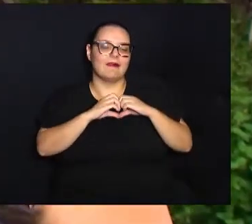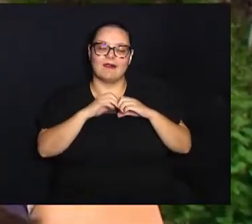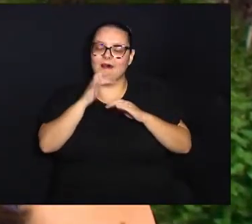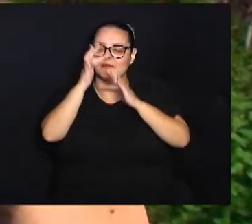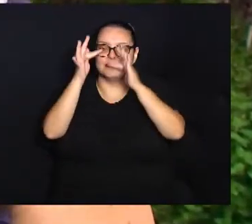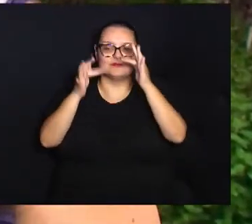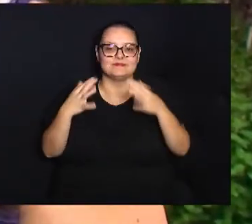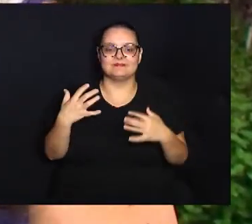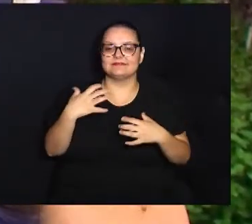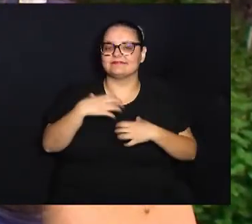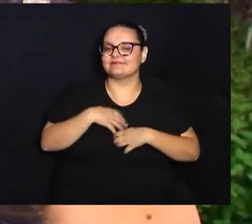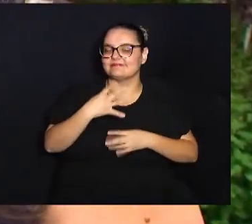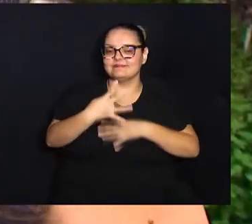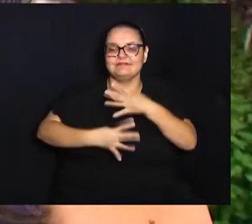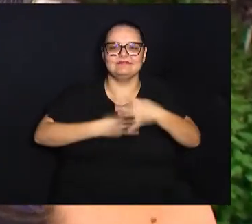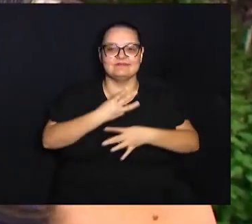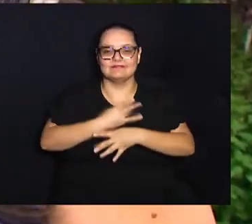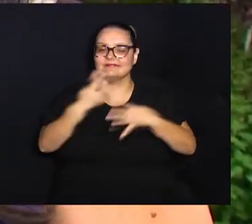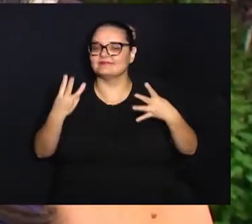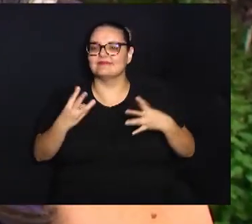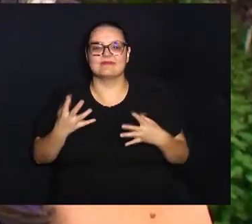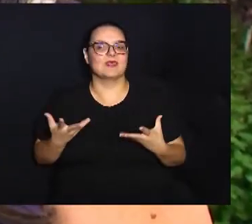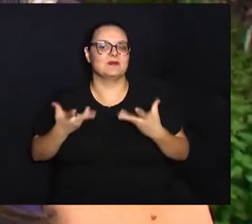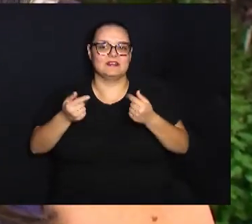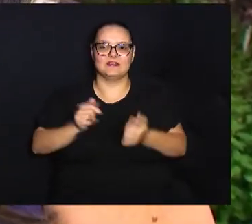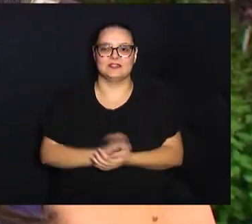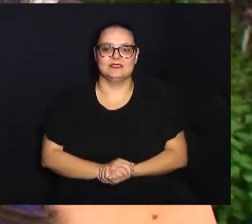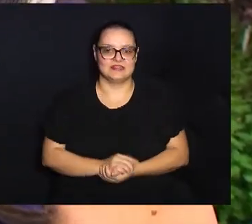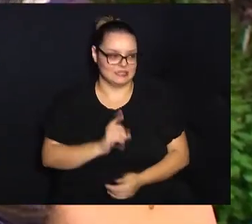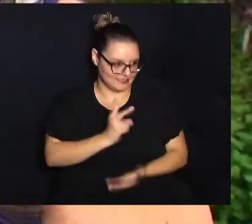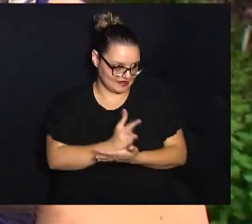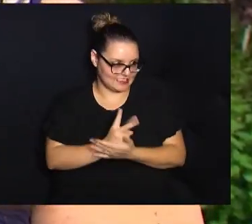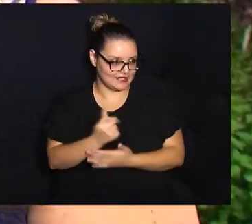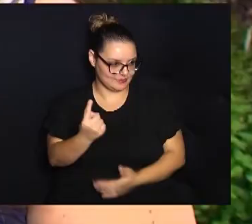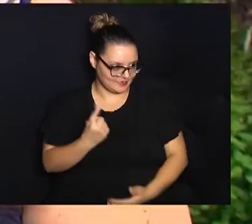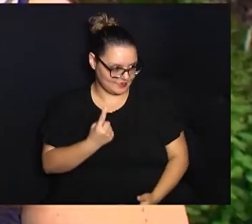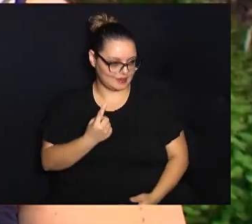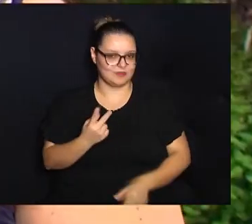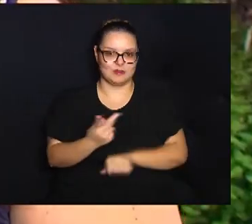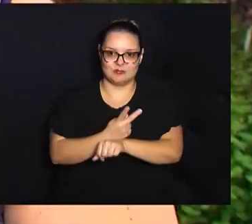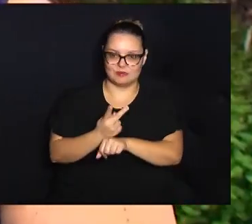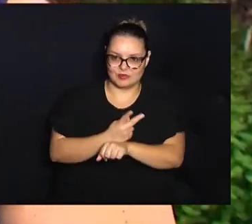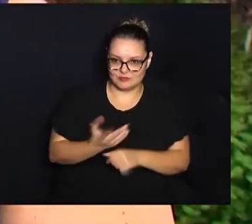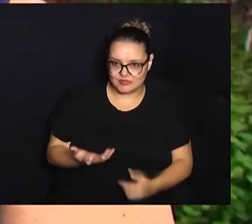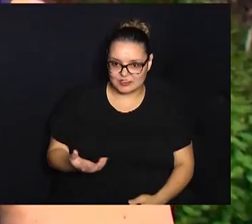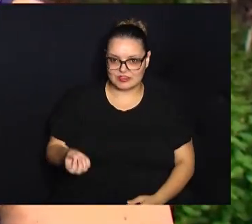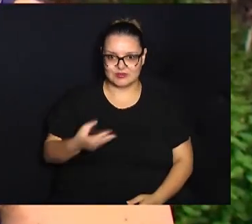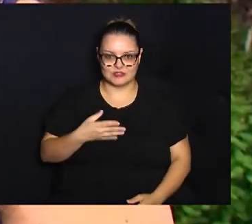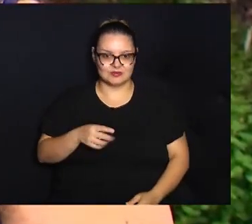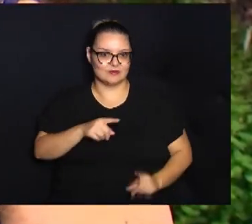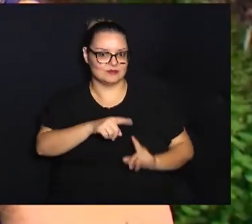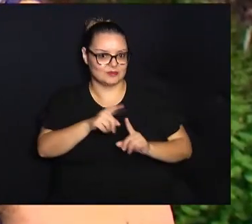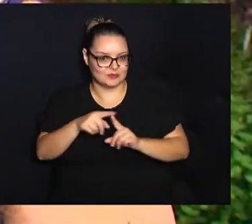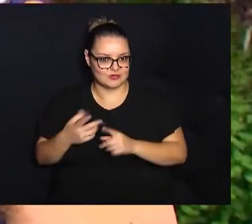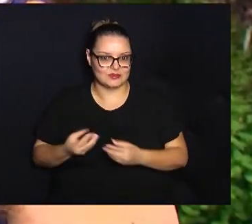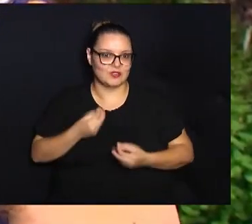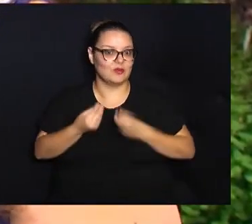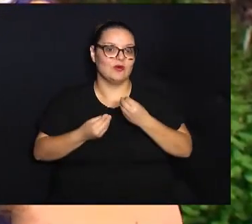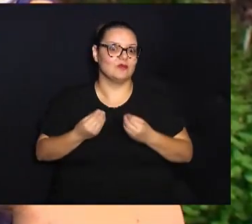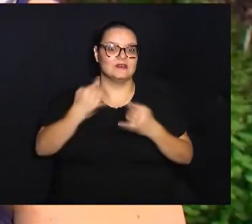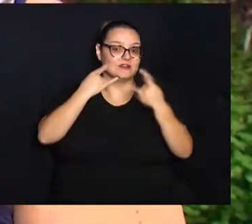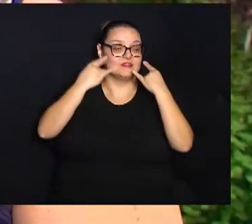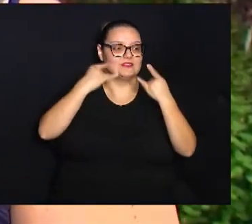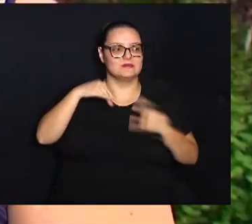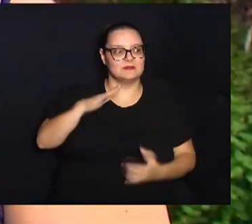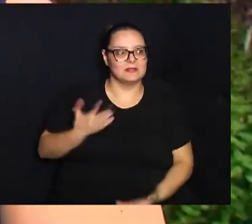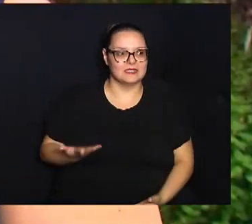essa estação do ano, acho incrível. Você vem sempre para cá buscar novas espécies, assim? Quando é que te inspira